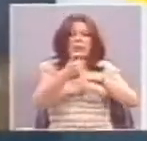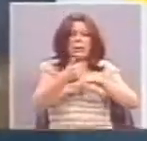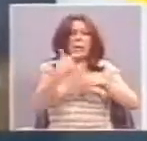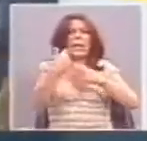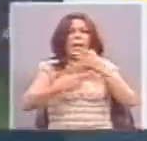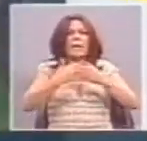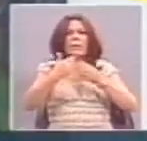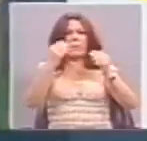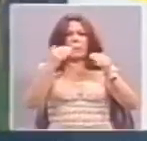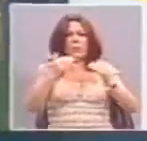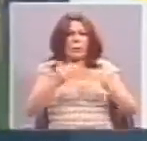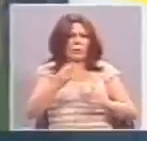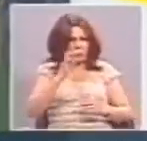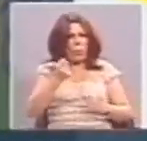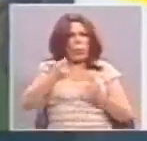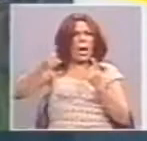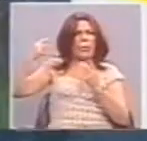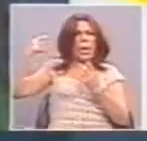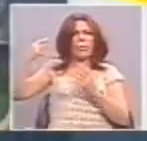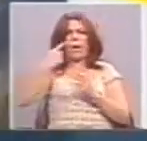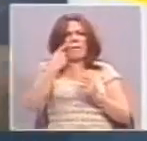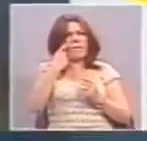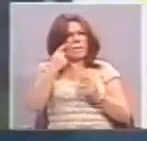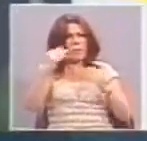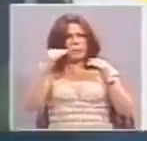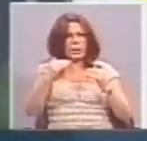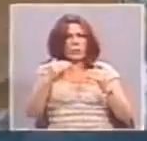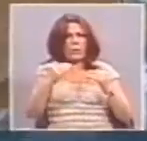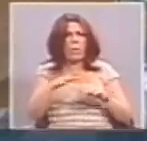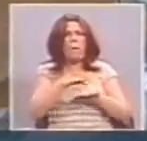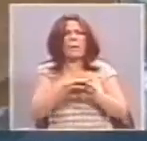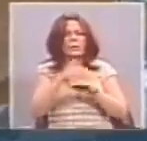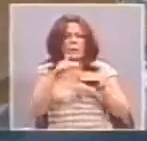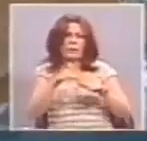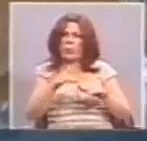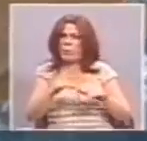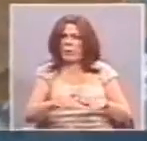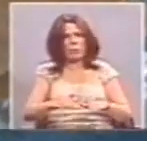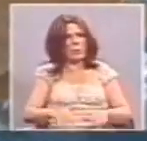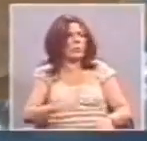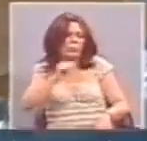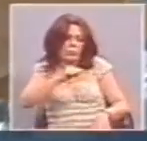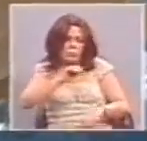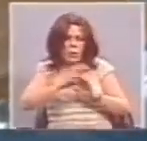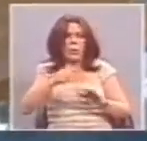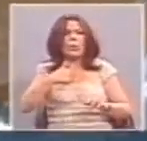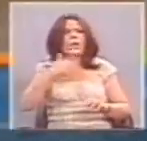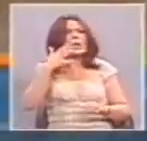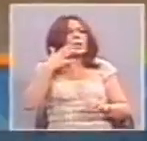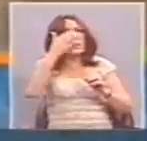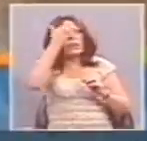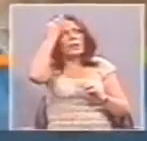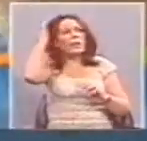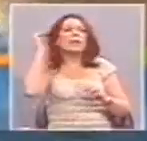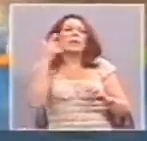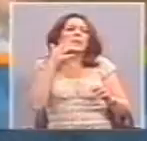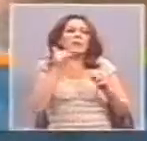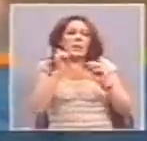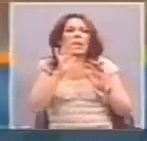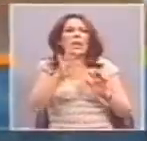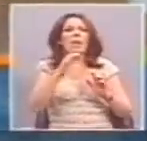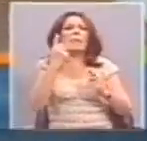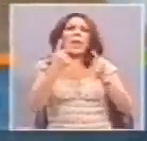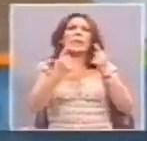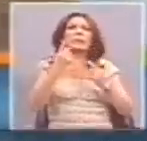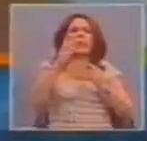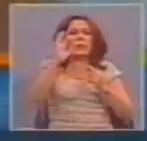leve. Cada vez é menos. Menos. Temos tentado ver que, umas